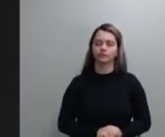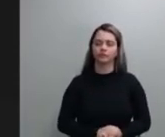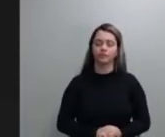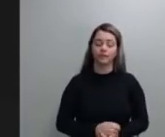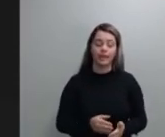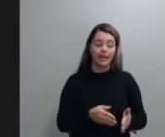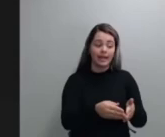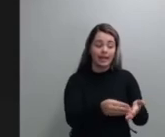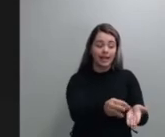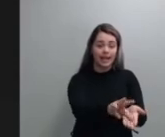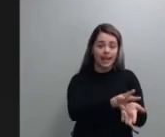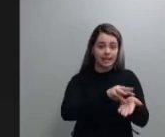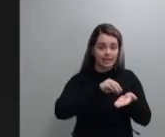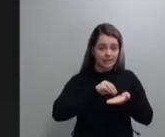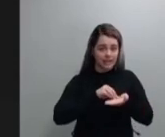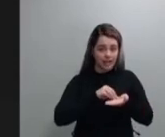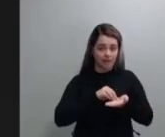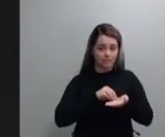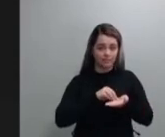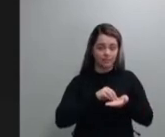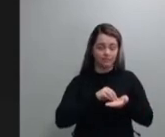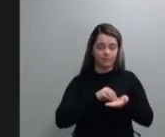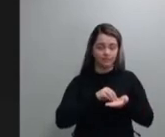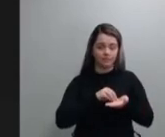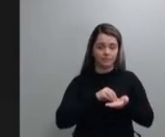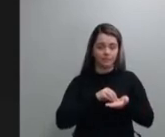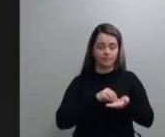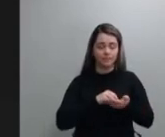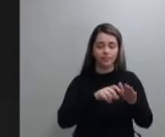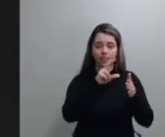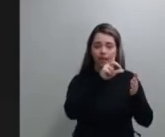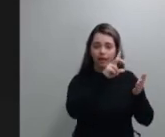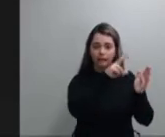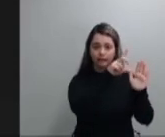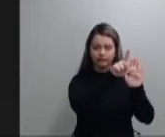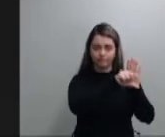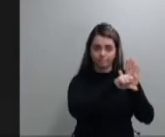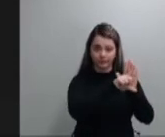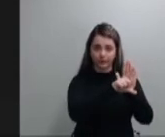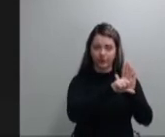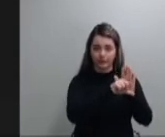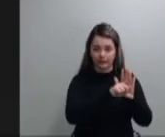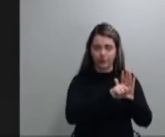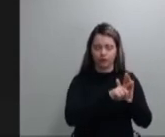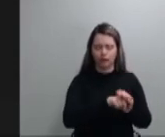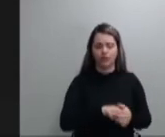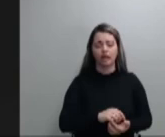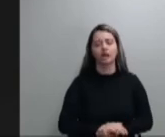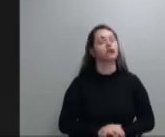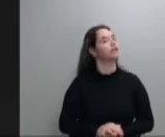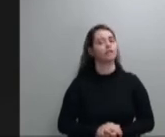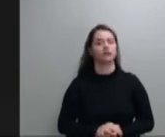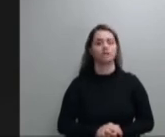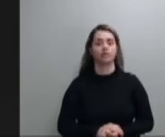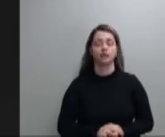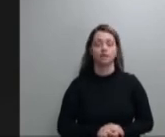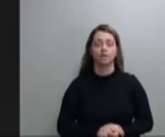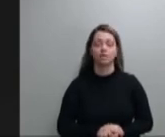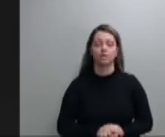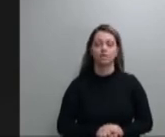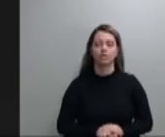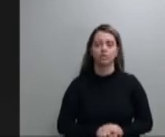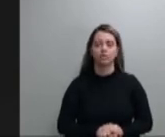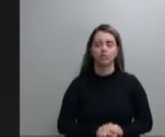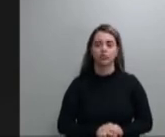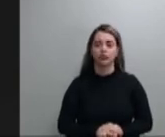que decorreram do artigo 54 da lei tal são atos complexos os quais dependem de diversos atos e